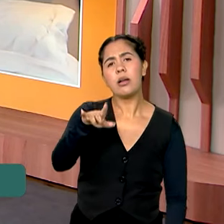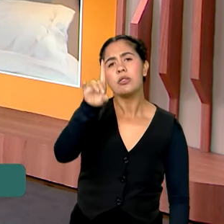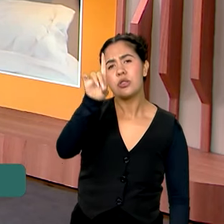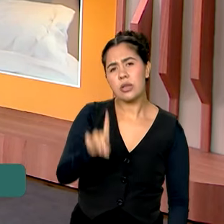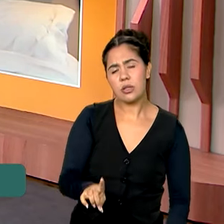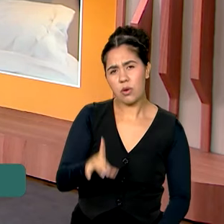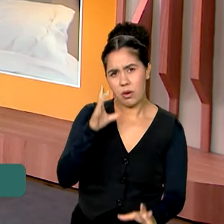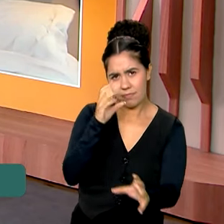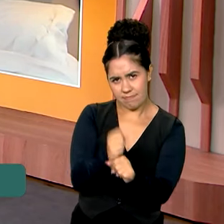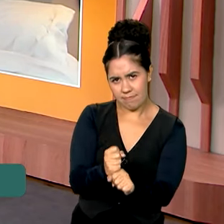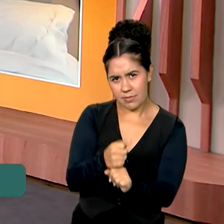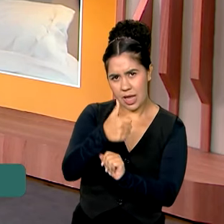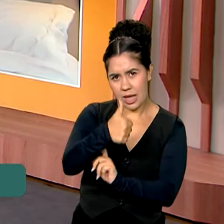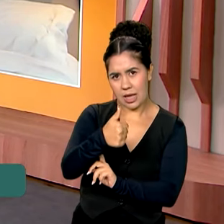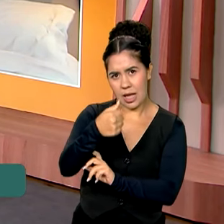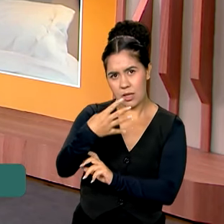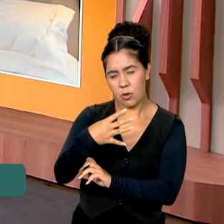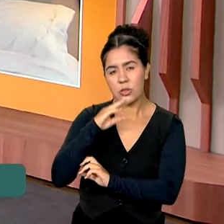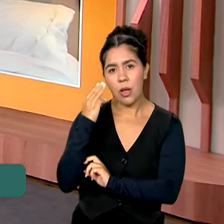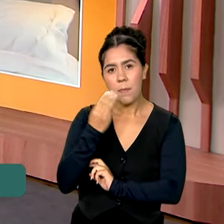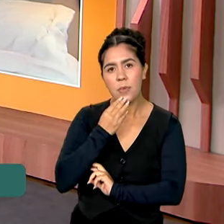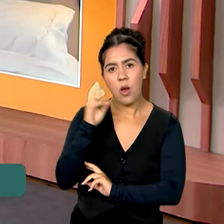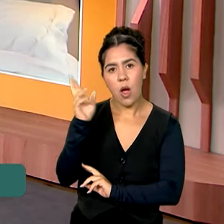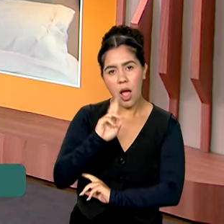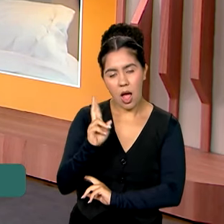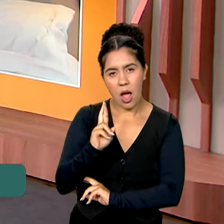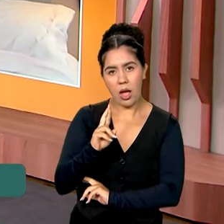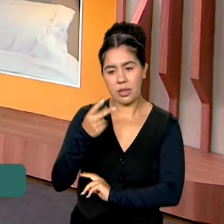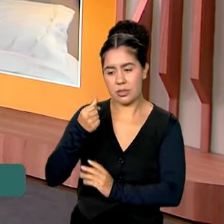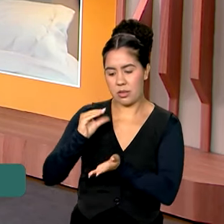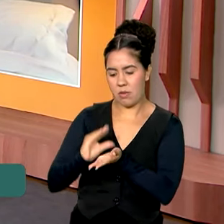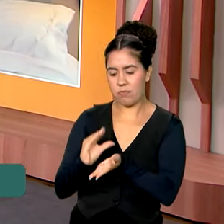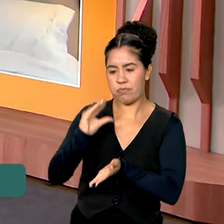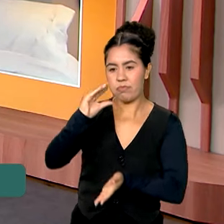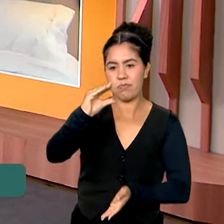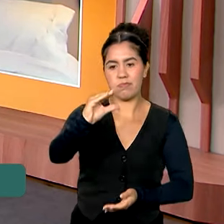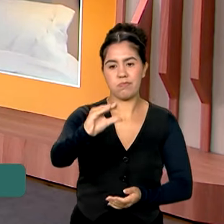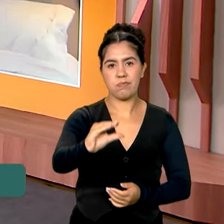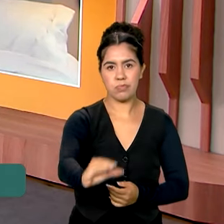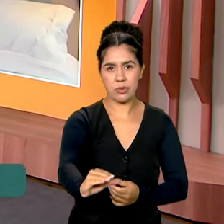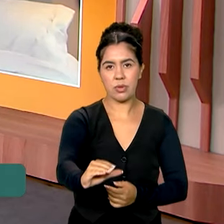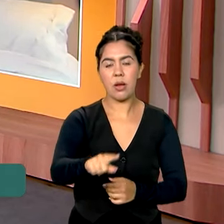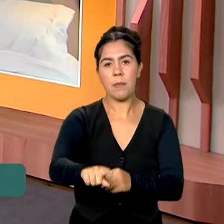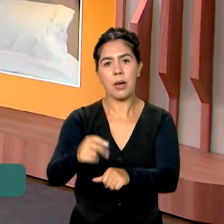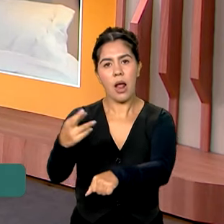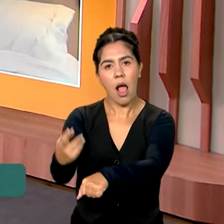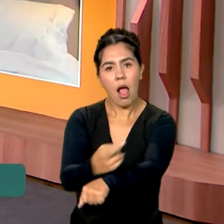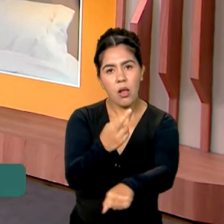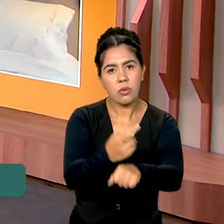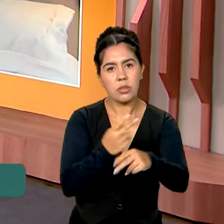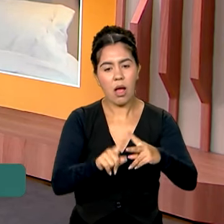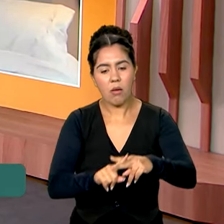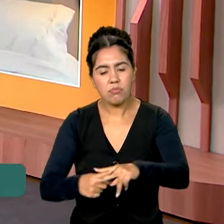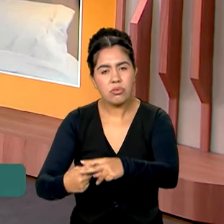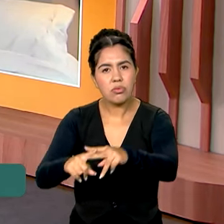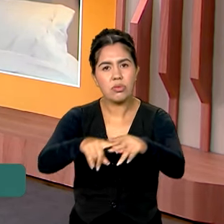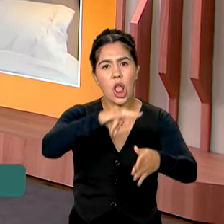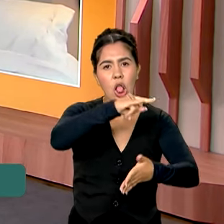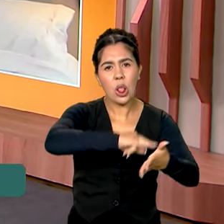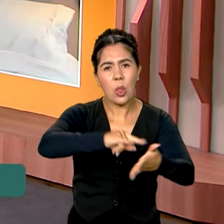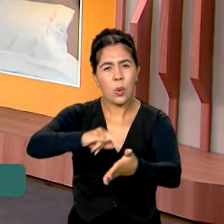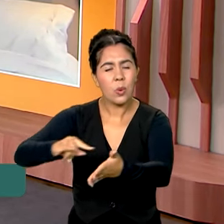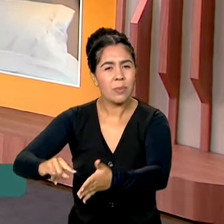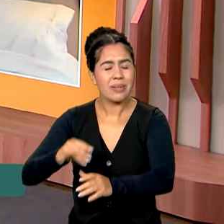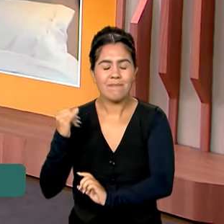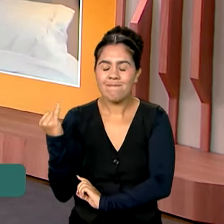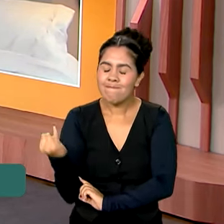14 milhões e 600 mil reais aí que o Arquivo Público está destinando para a recuperação desses documentos